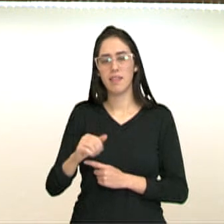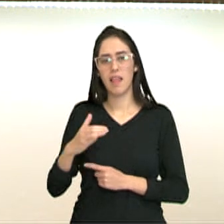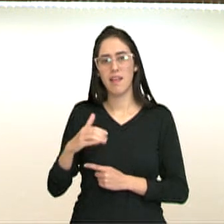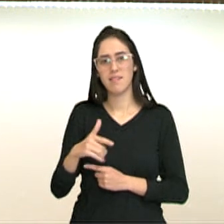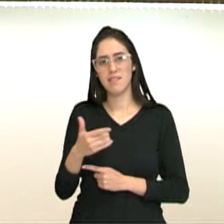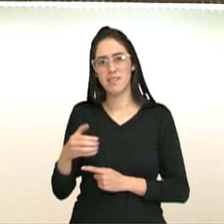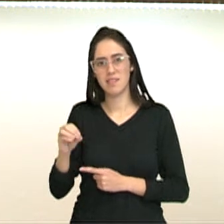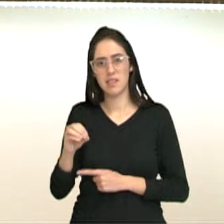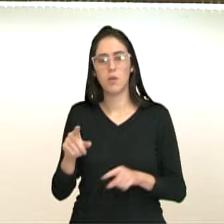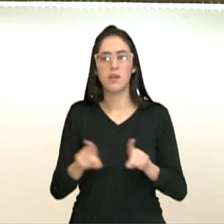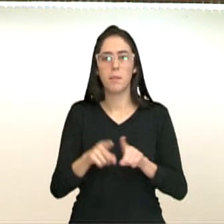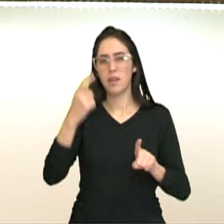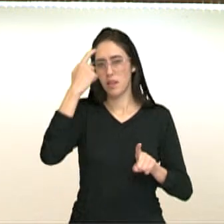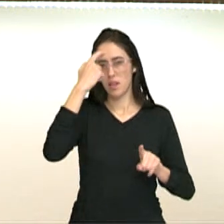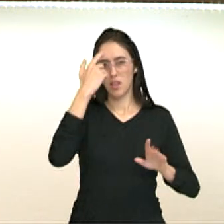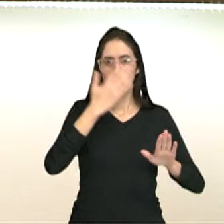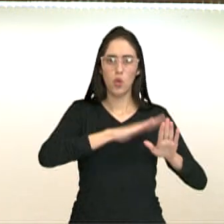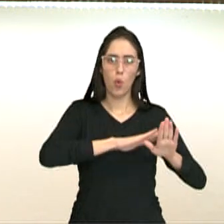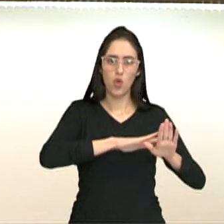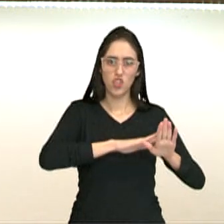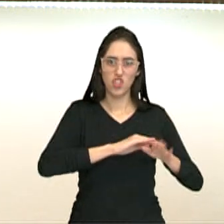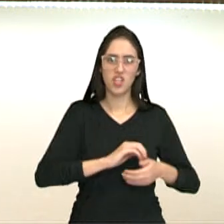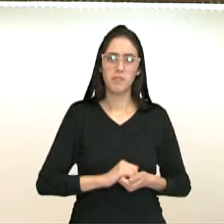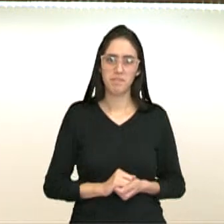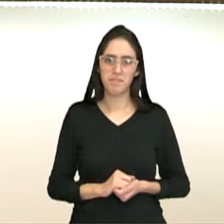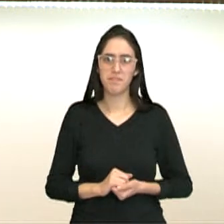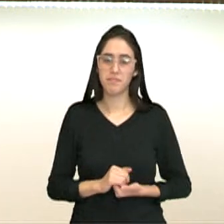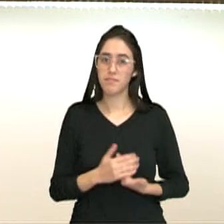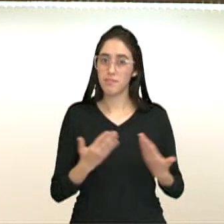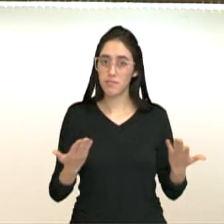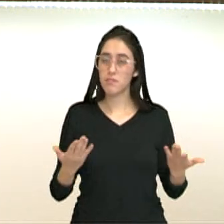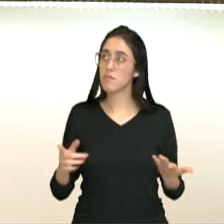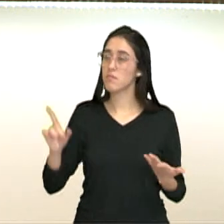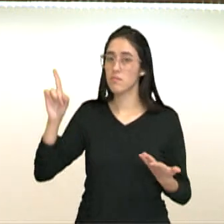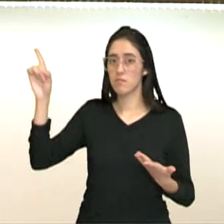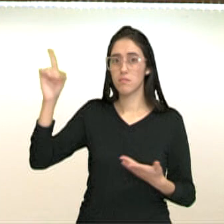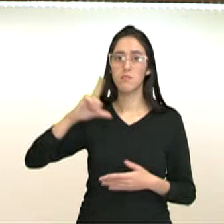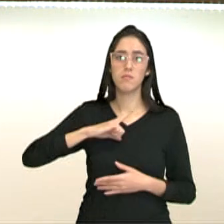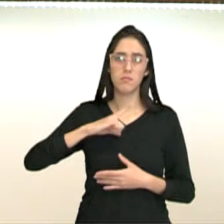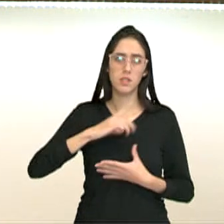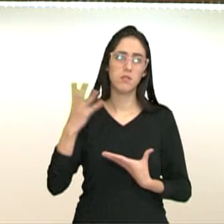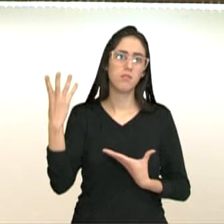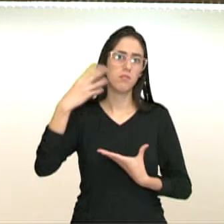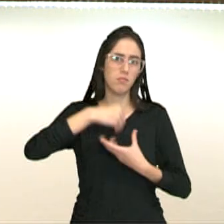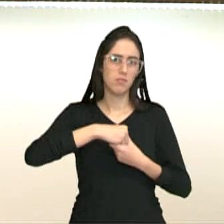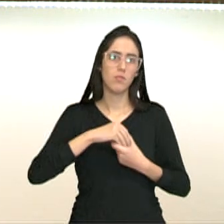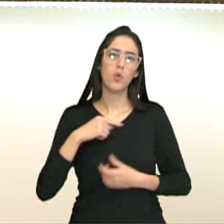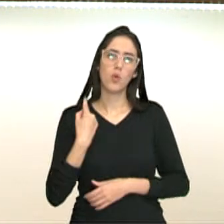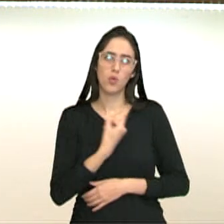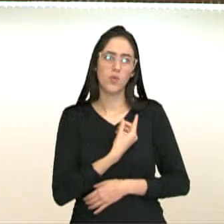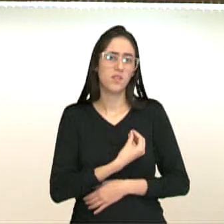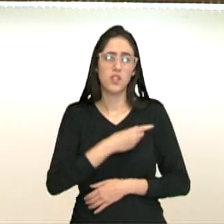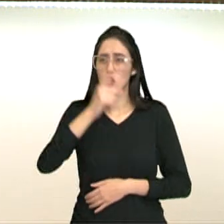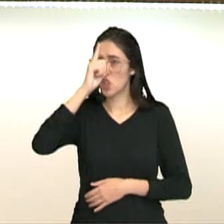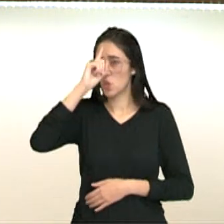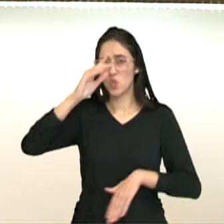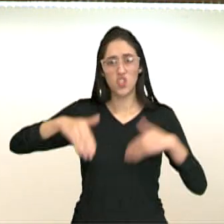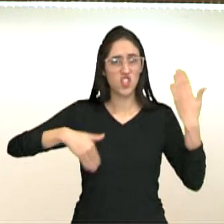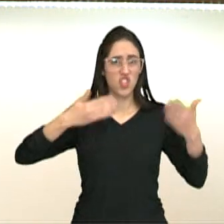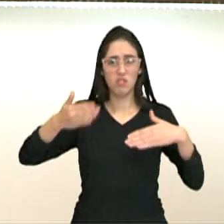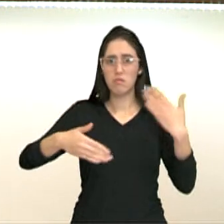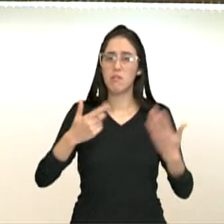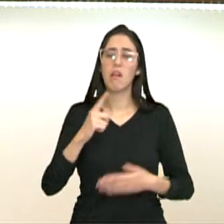de ideologia, tá? Então isso está presente na nossa vida no cotidiano. Então o tempo todo a gente